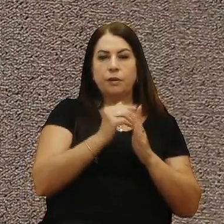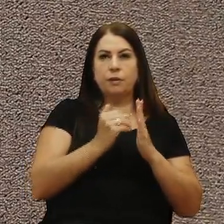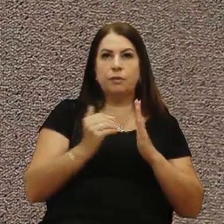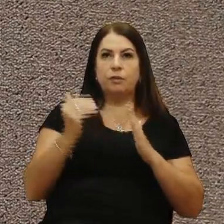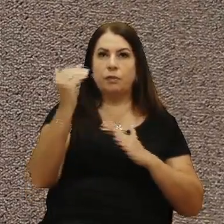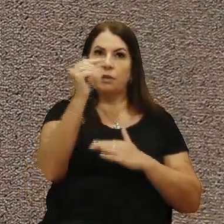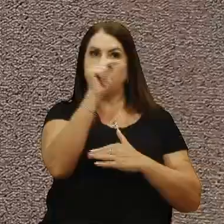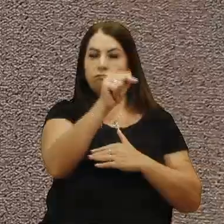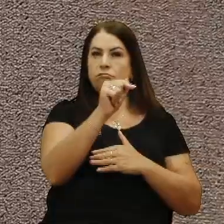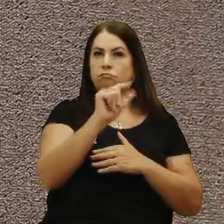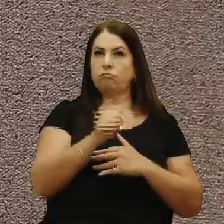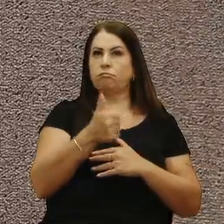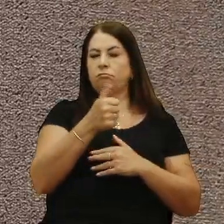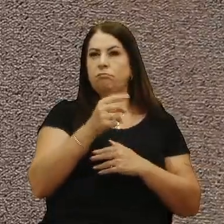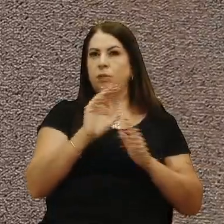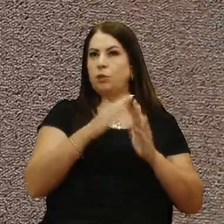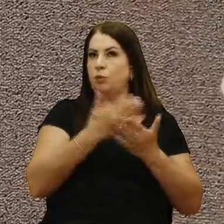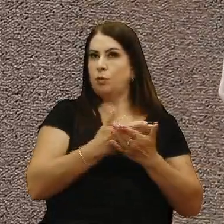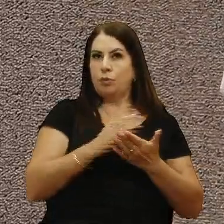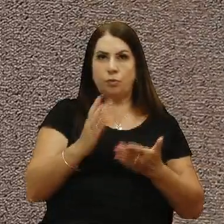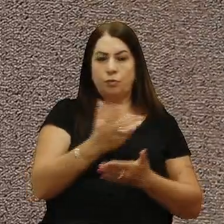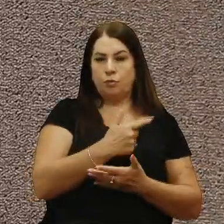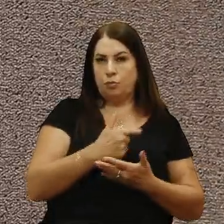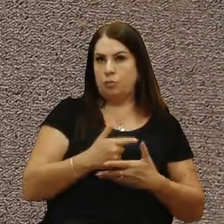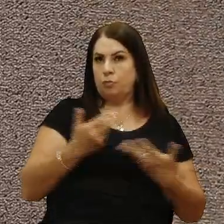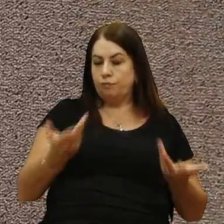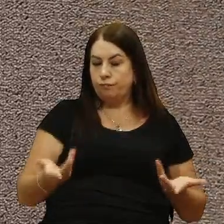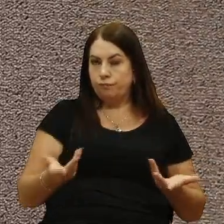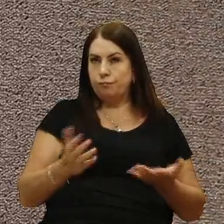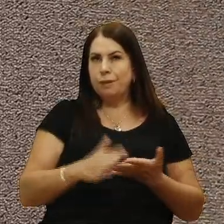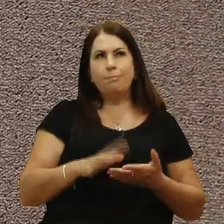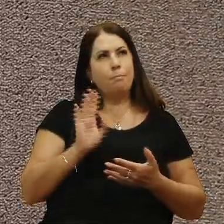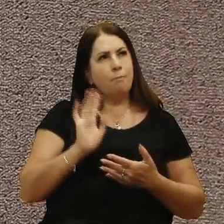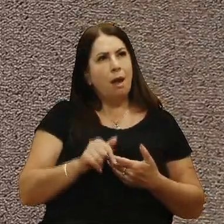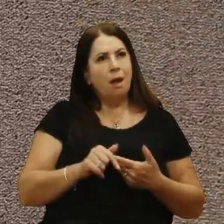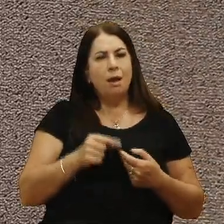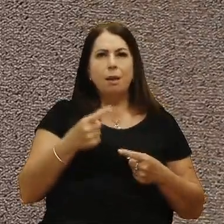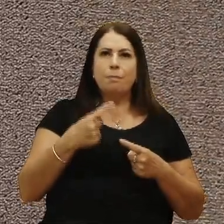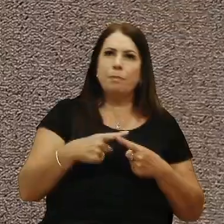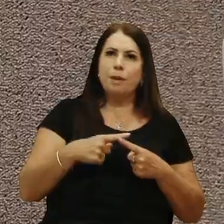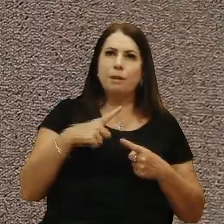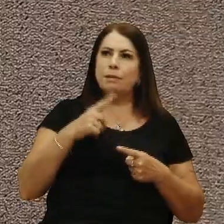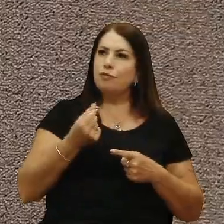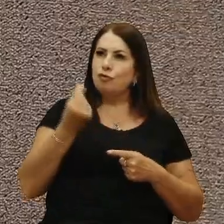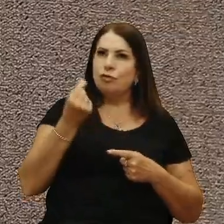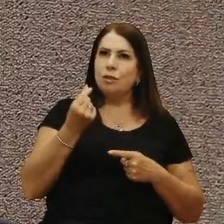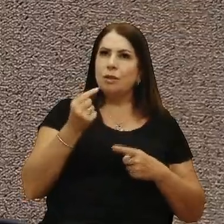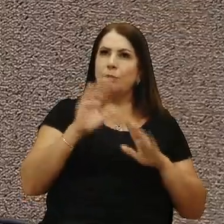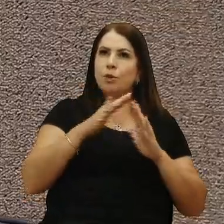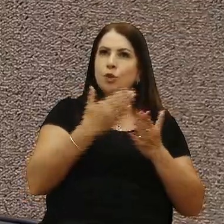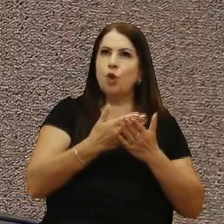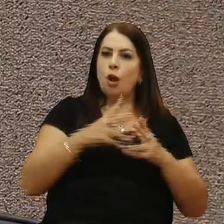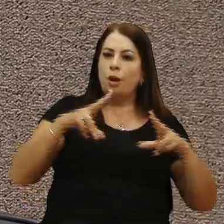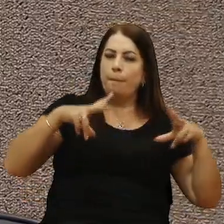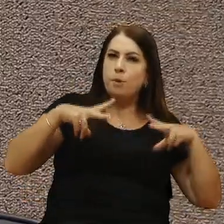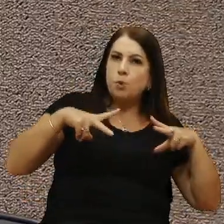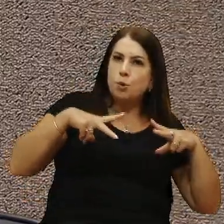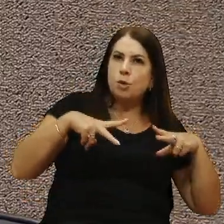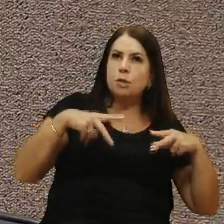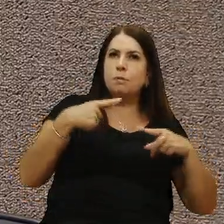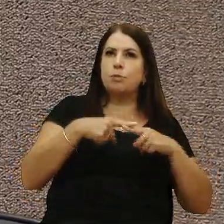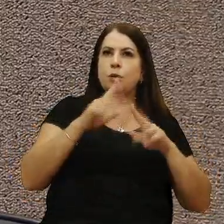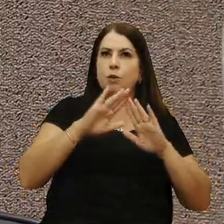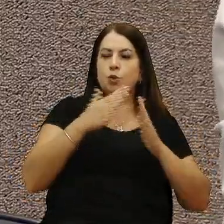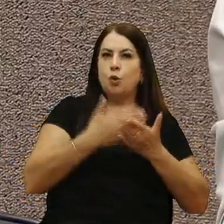escolas. Todo mundo diz que, porque quem tem dinheiro coloca em escola particular, porque a